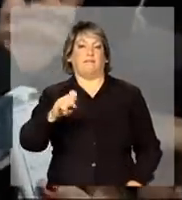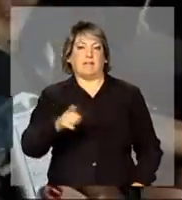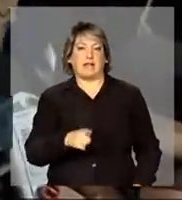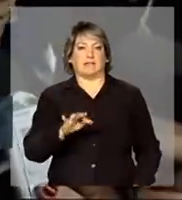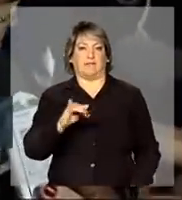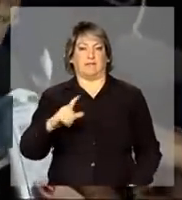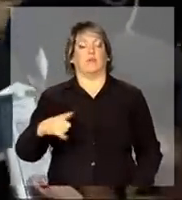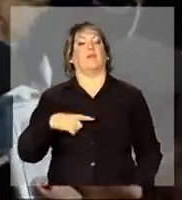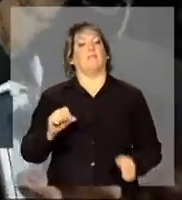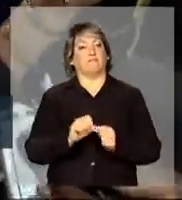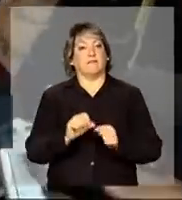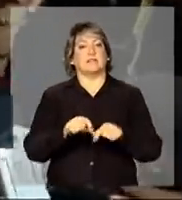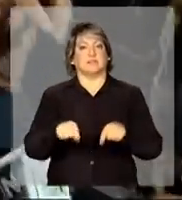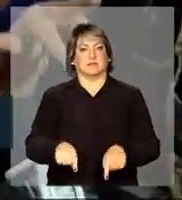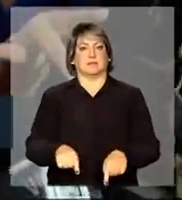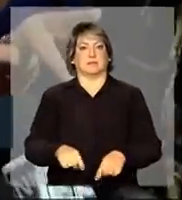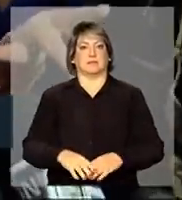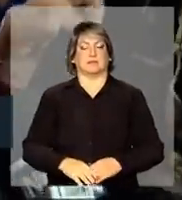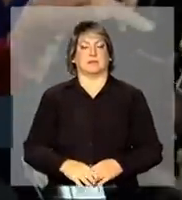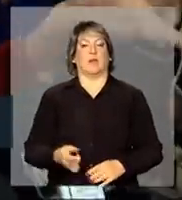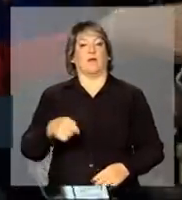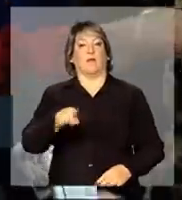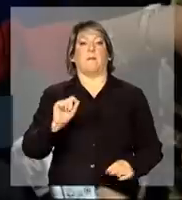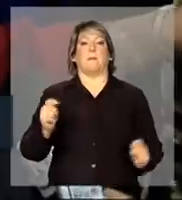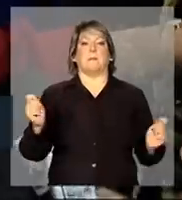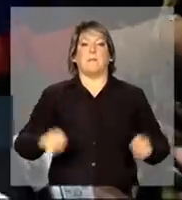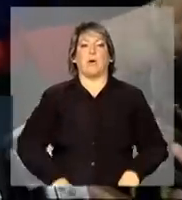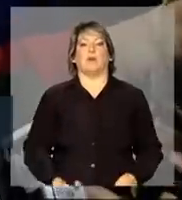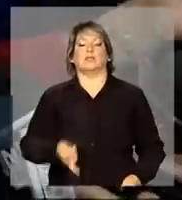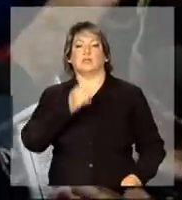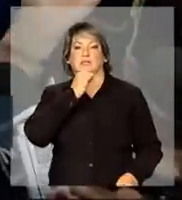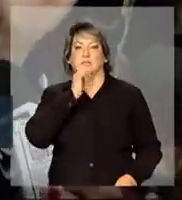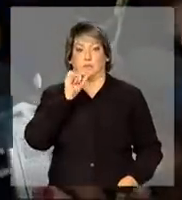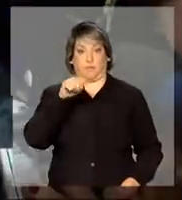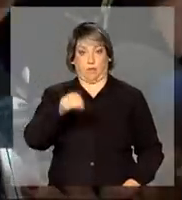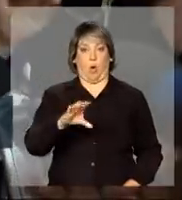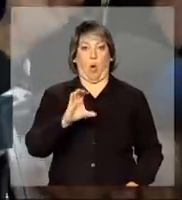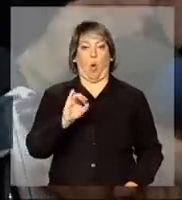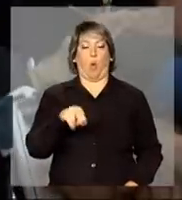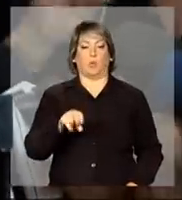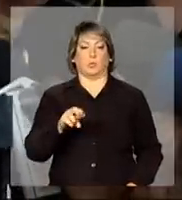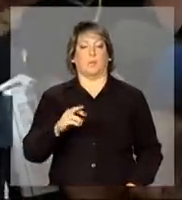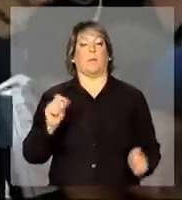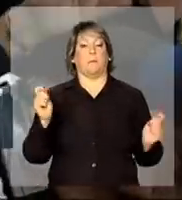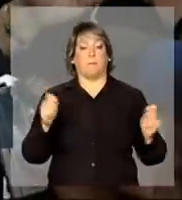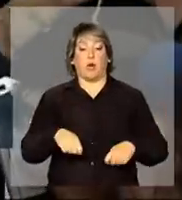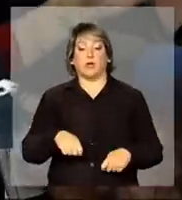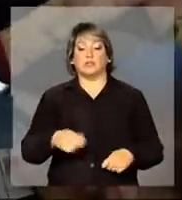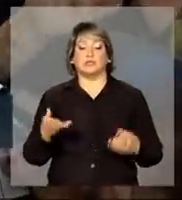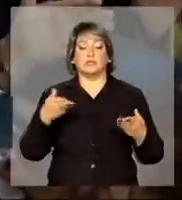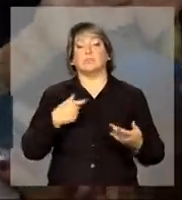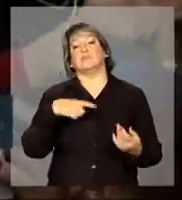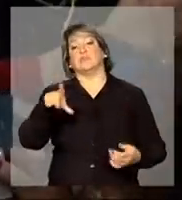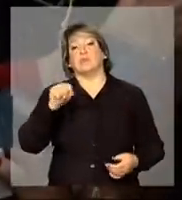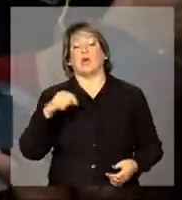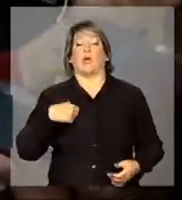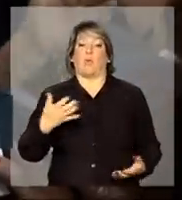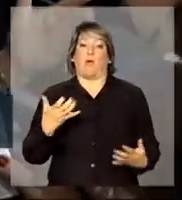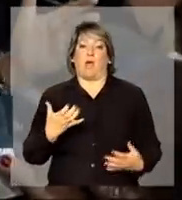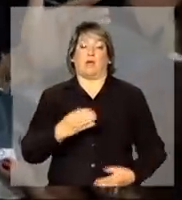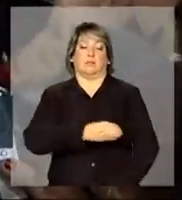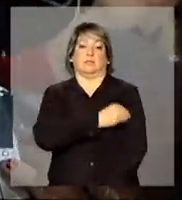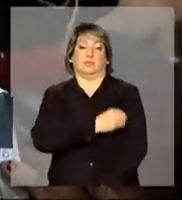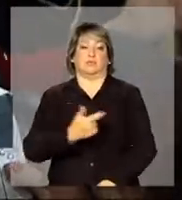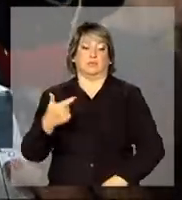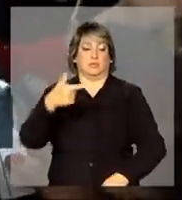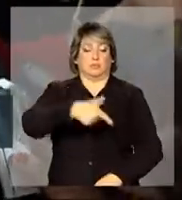isso, né? Você pode, você, consumidora, pode chegar na bomba e escolher: não, eu quero encher meu tanque com